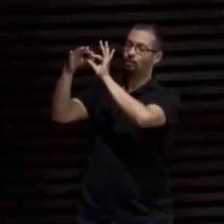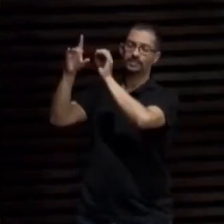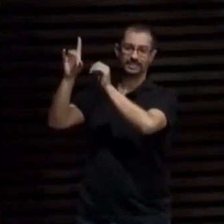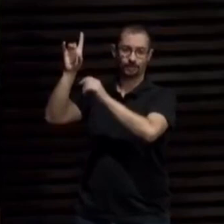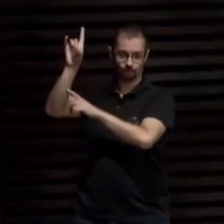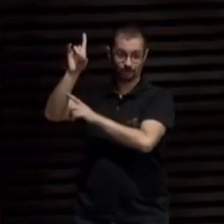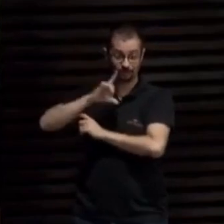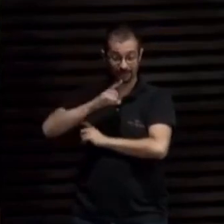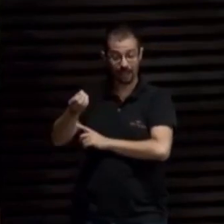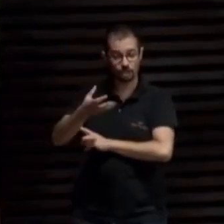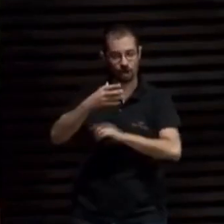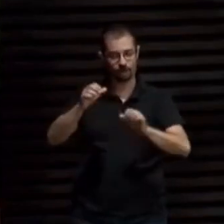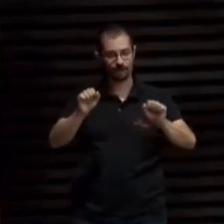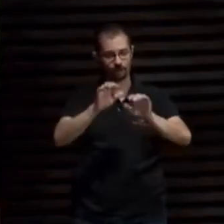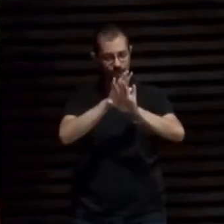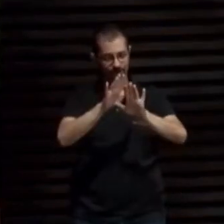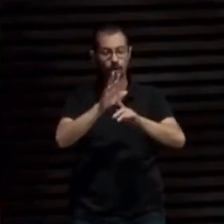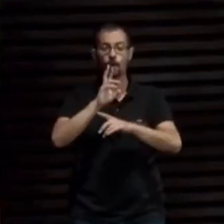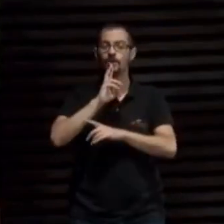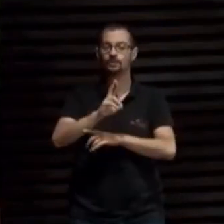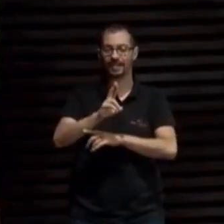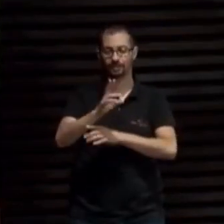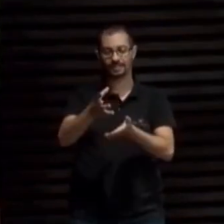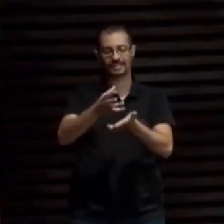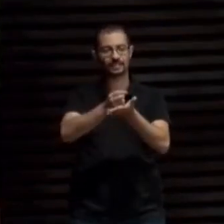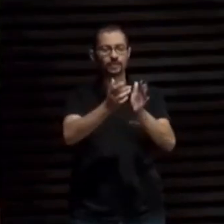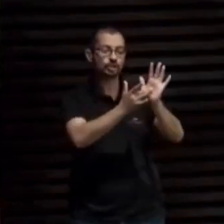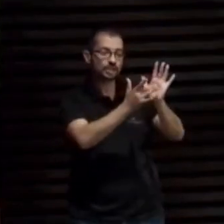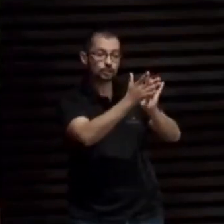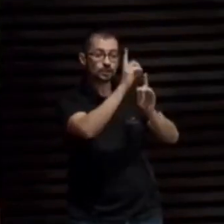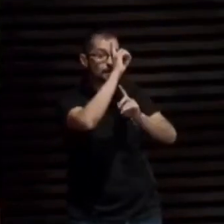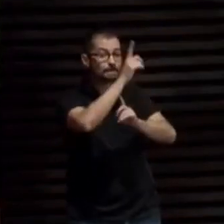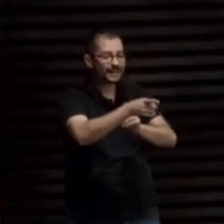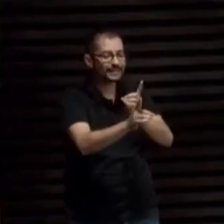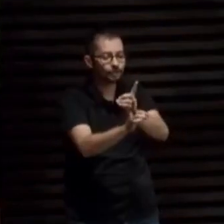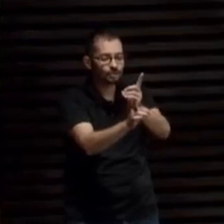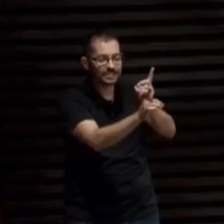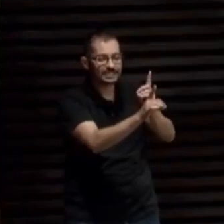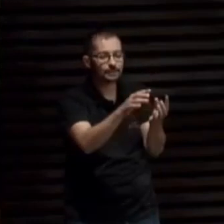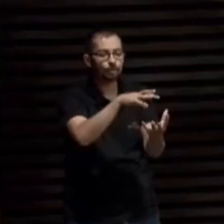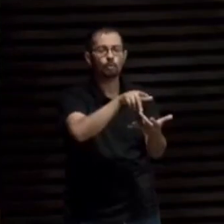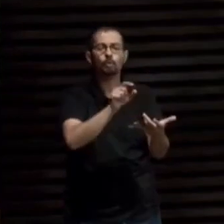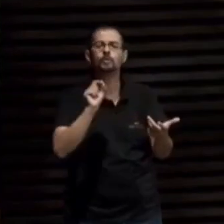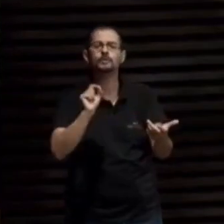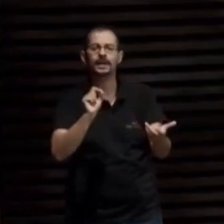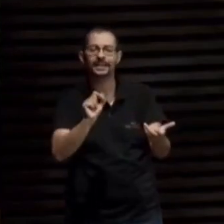Como resultado da salvação, Jesus envia os seus discípulos ao mundo com uma mensagem de